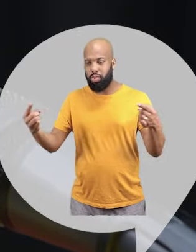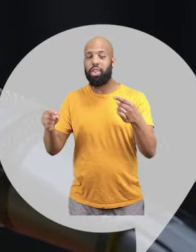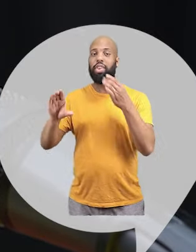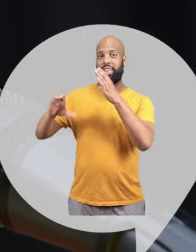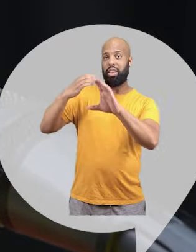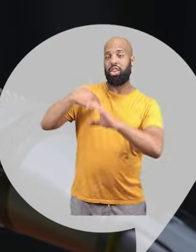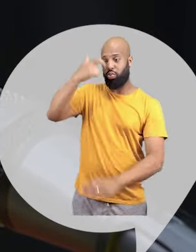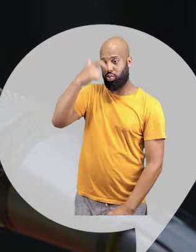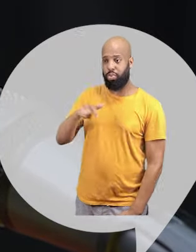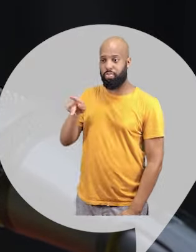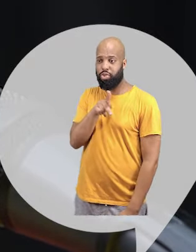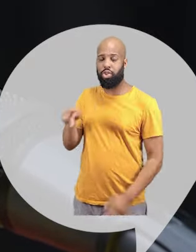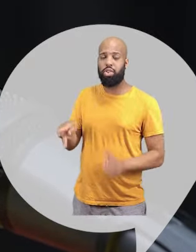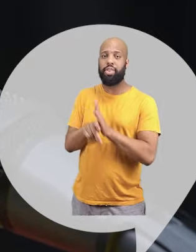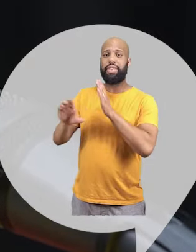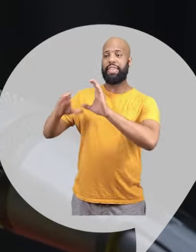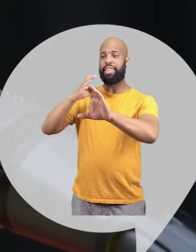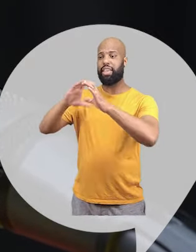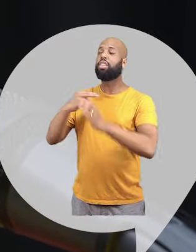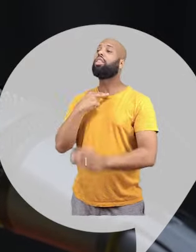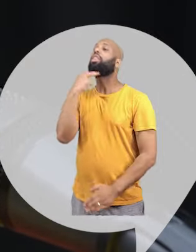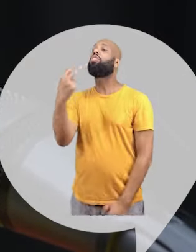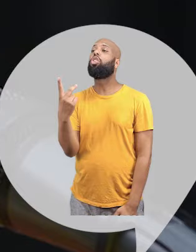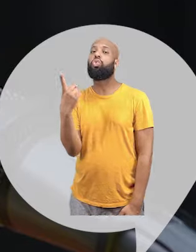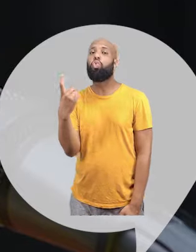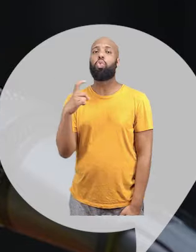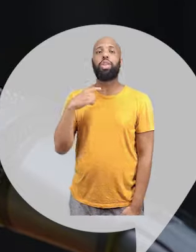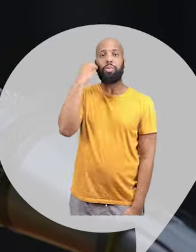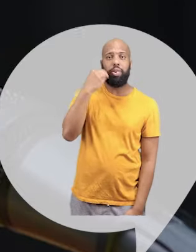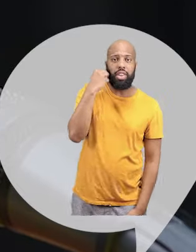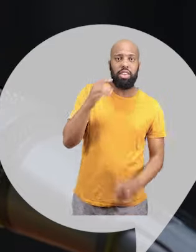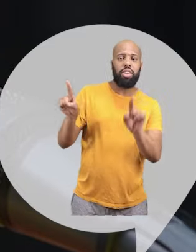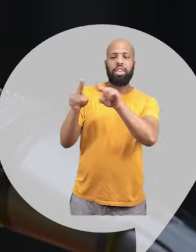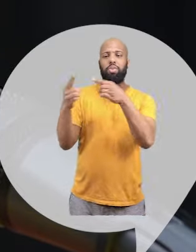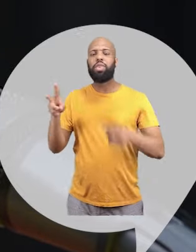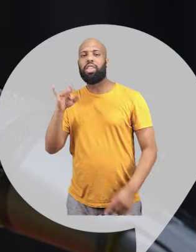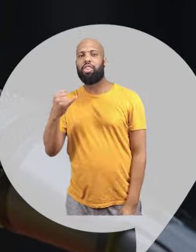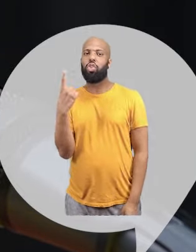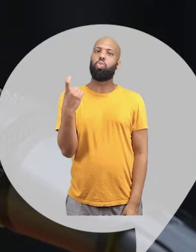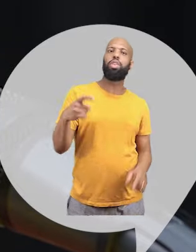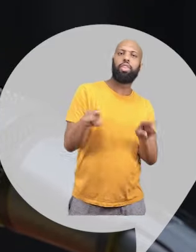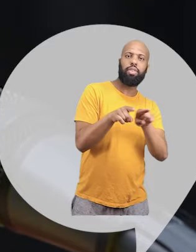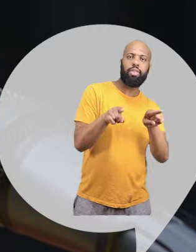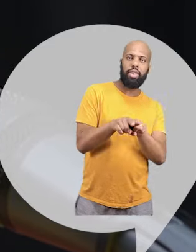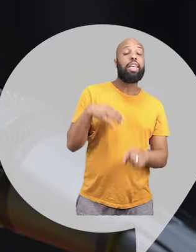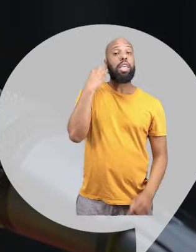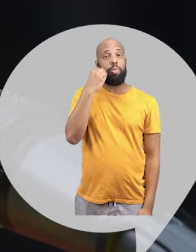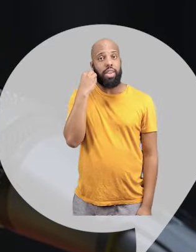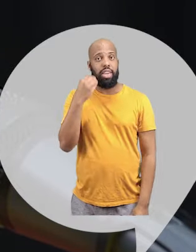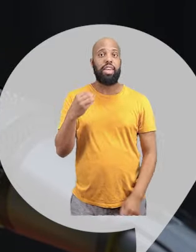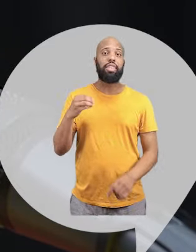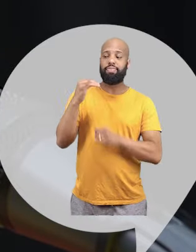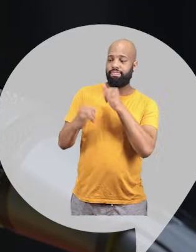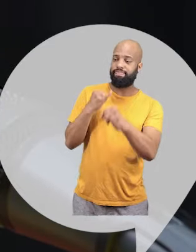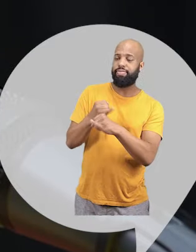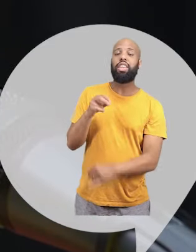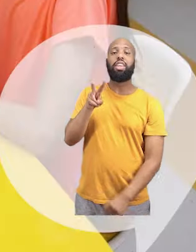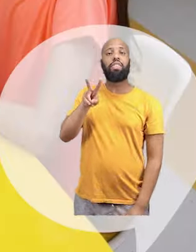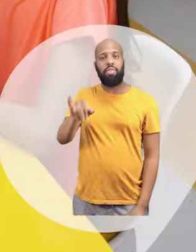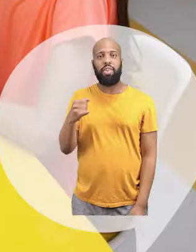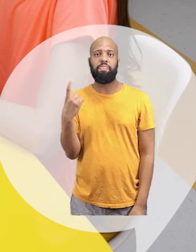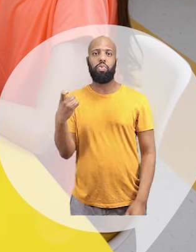com a música no canto por exemplo sou professor de canto né então no canto a voz é única a experiência com a música vai ser a única a experiência na internet vai ser a única